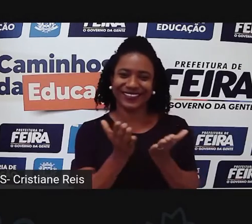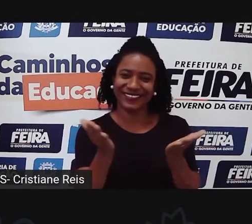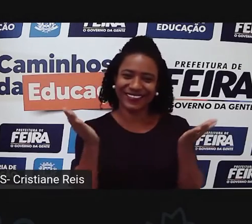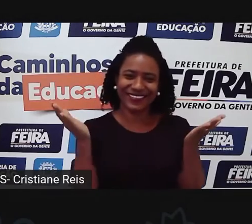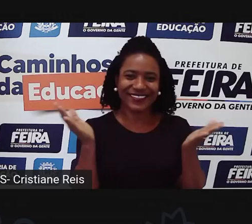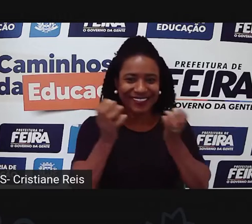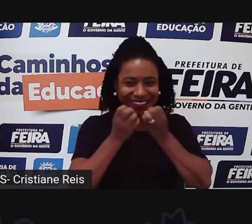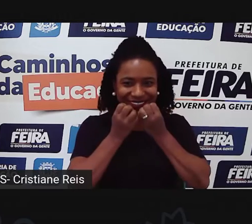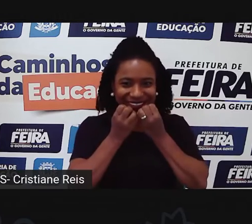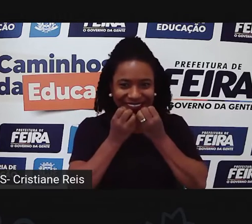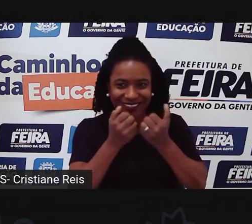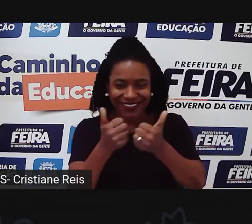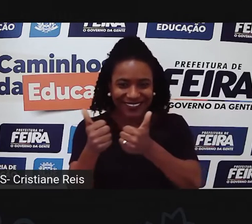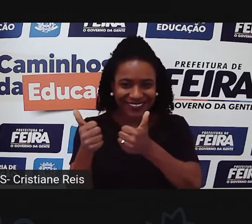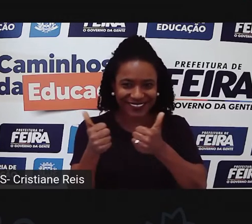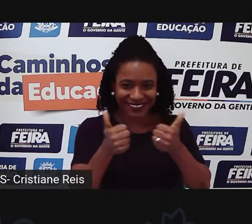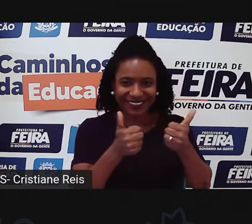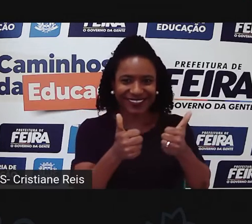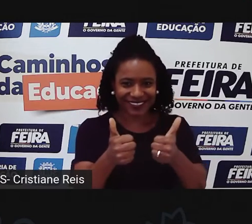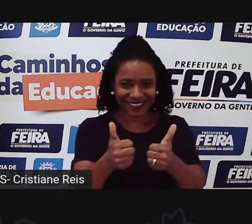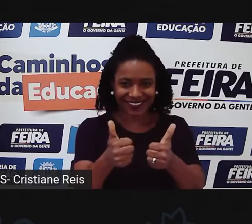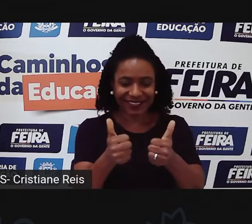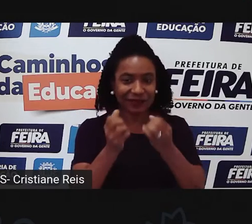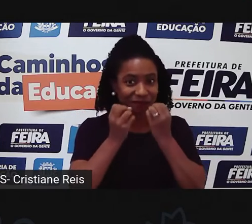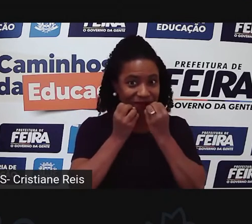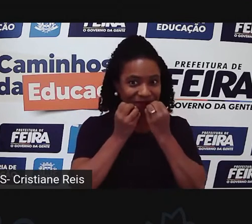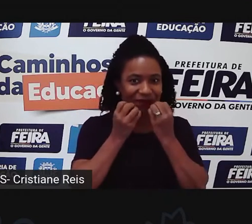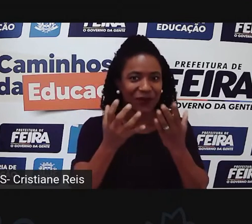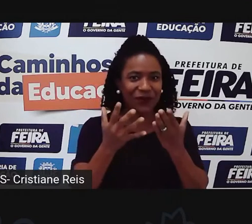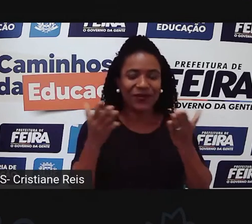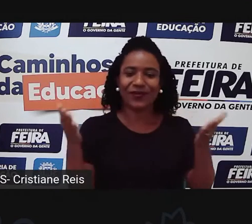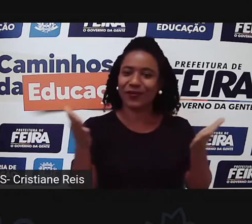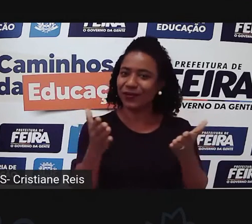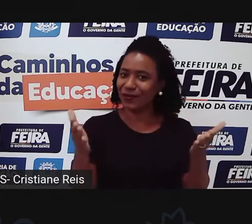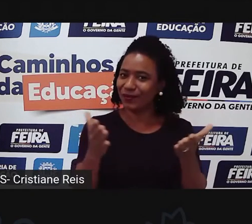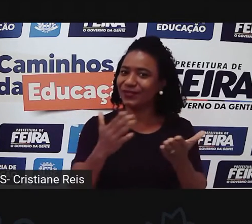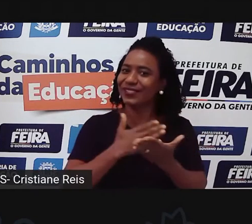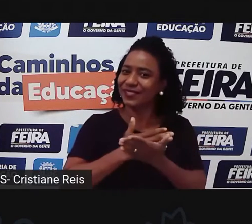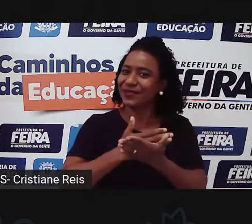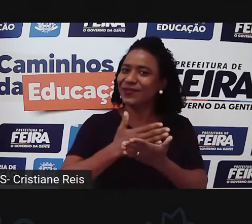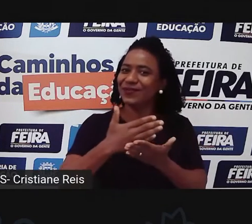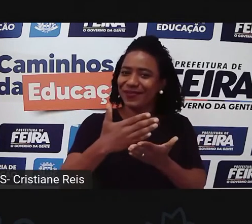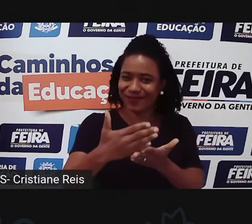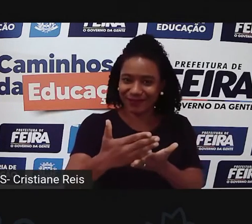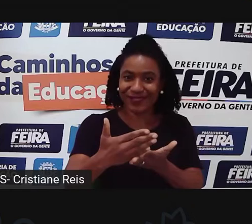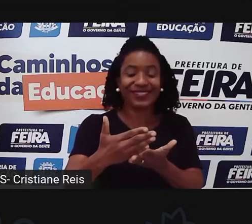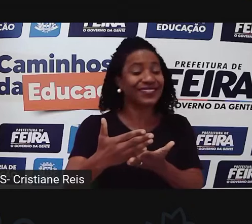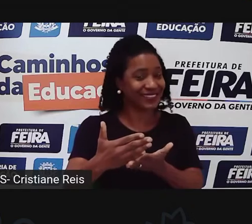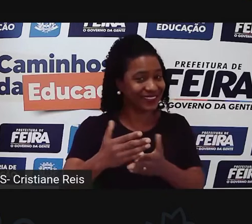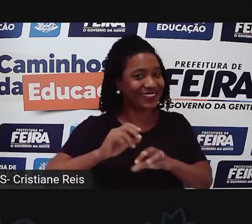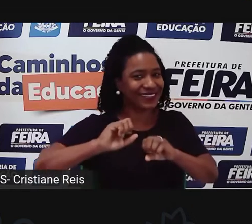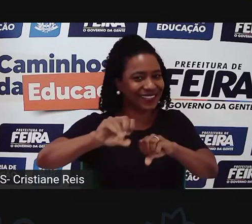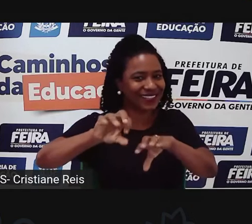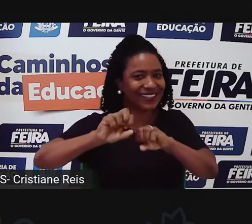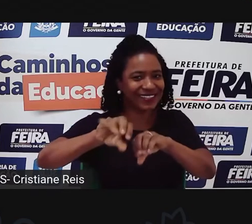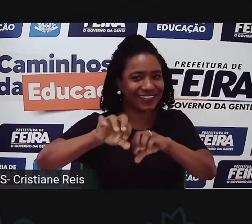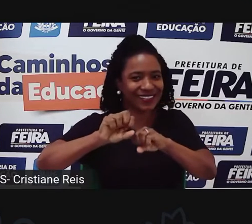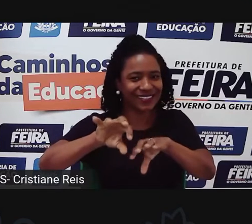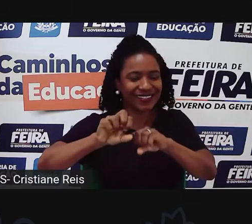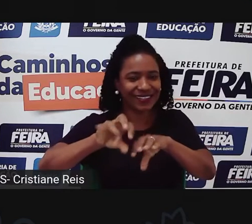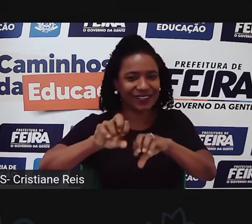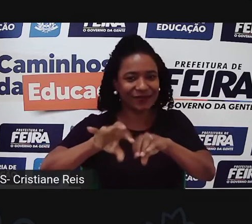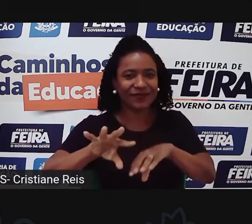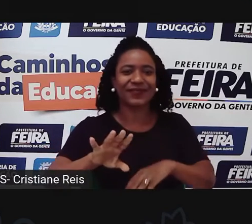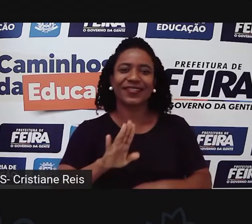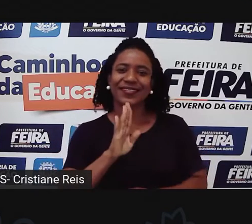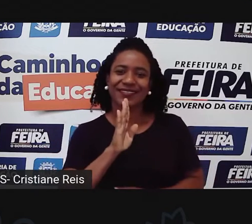Olá, meus amores. E aí? Estamos começando hoje, né, um ciclo de aula. Eu sei que vocês não me conhecem, mas